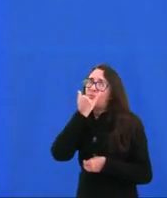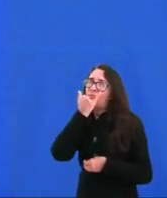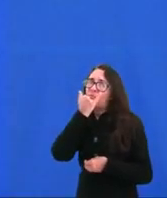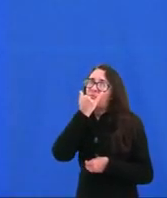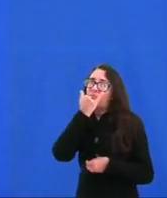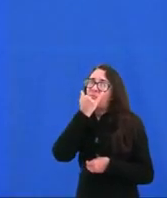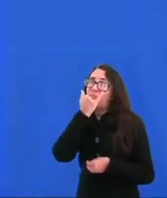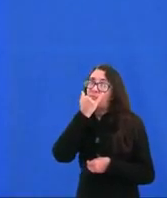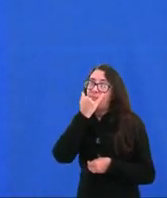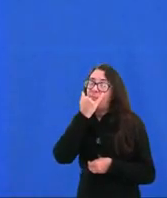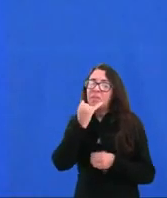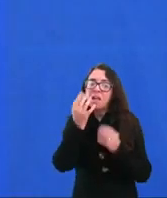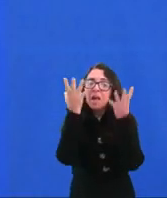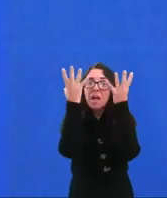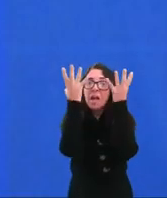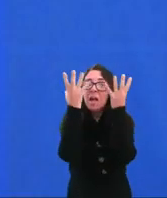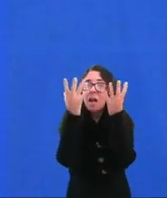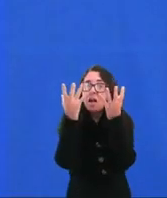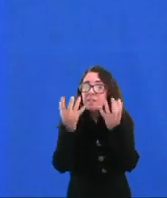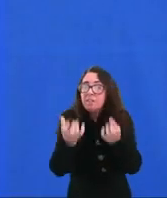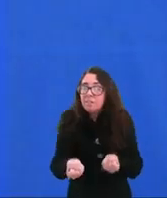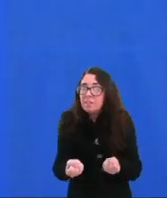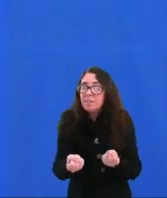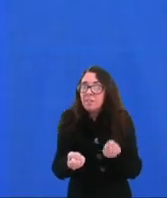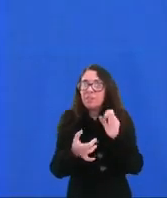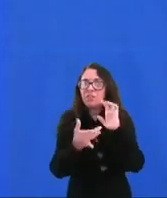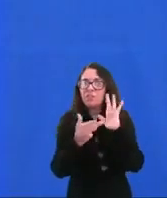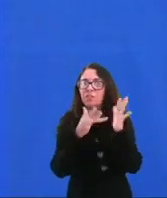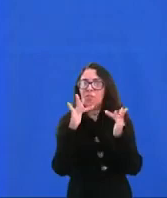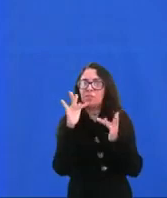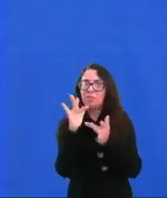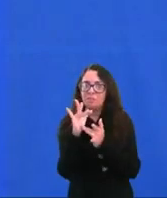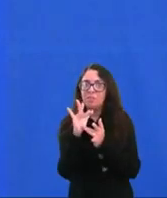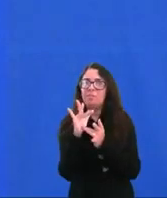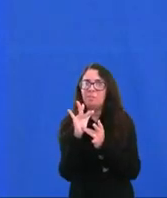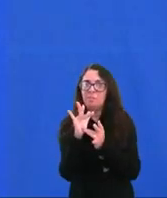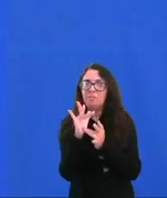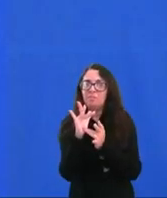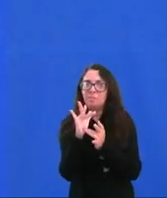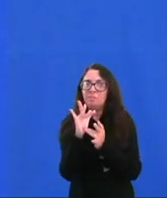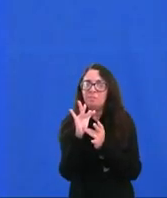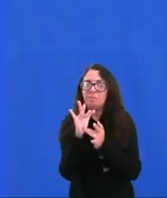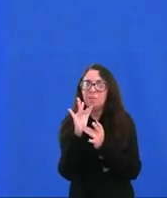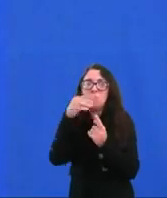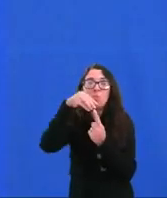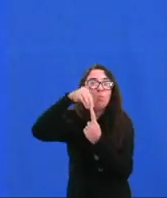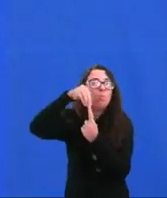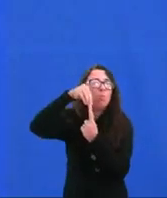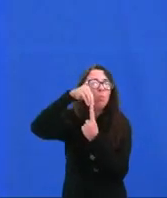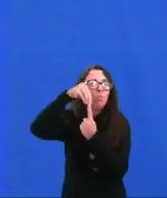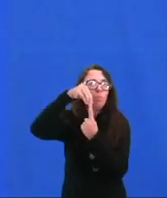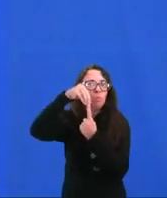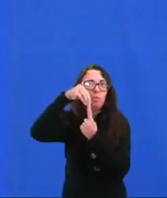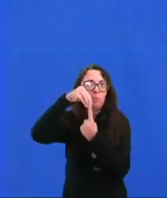Cristo. Confirmando isso, 2 Coríntios, capítulo número 5.